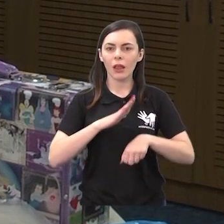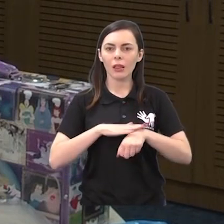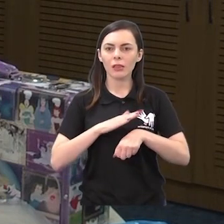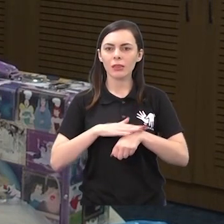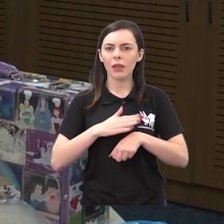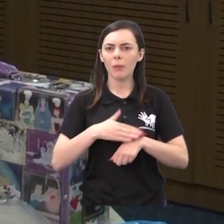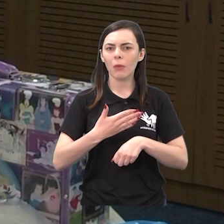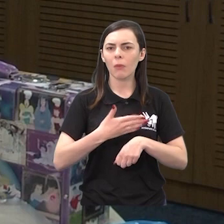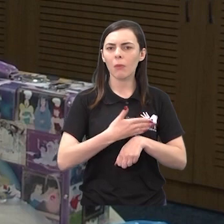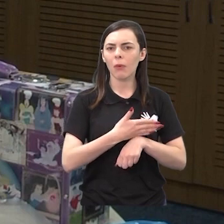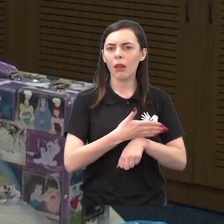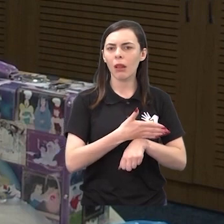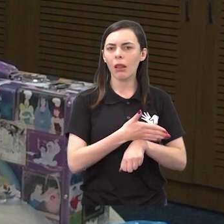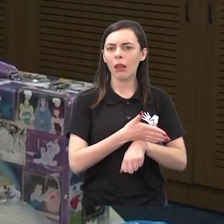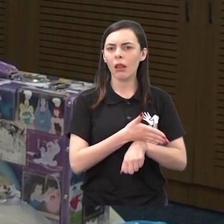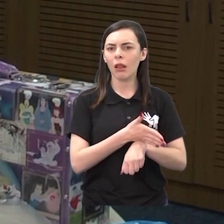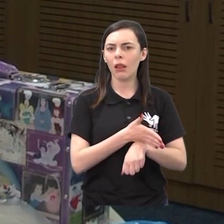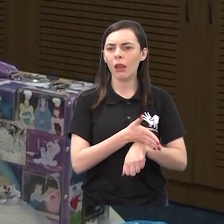Passado algum tempo,